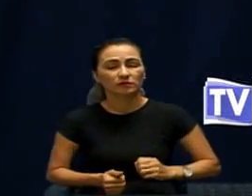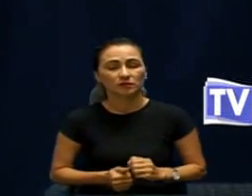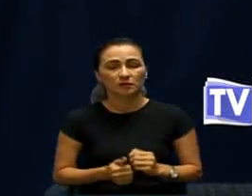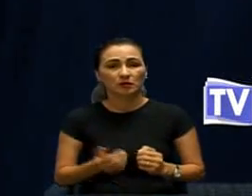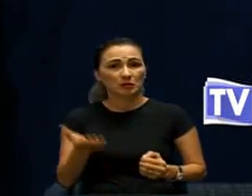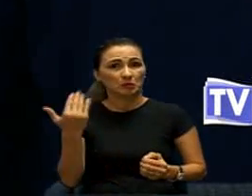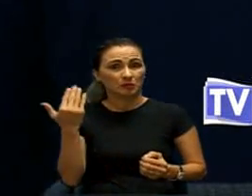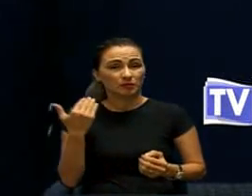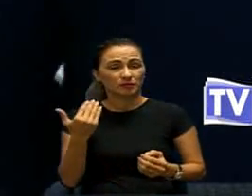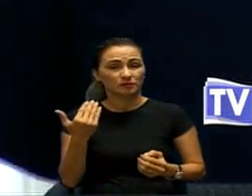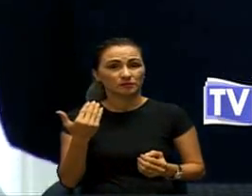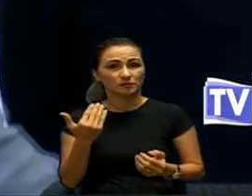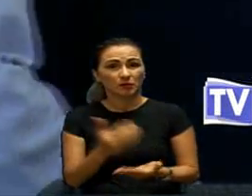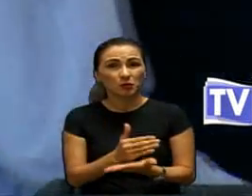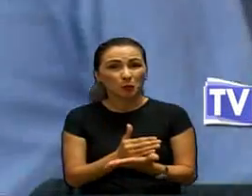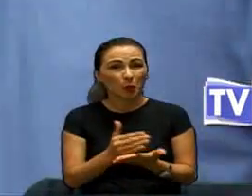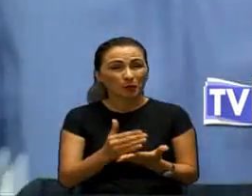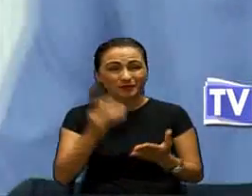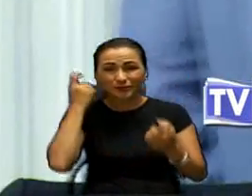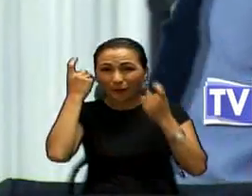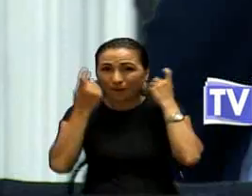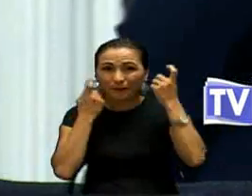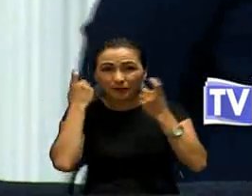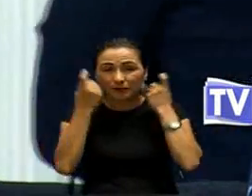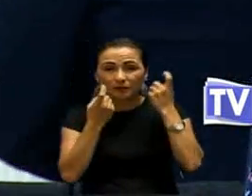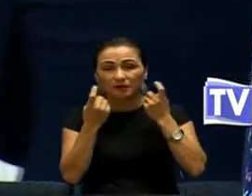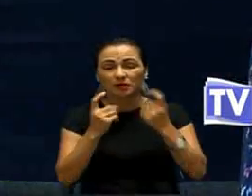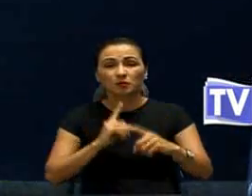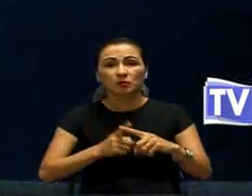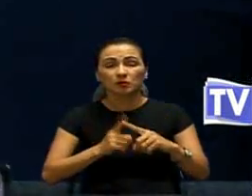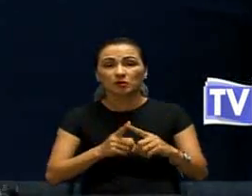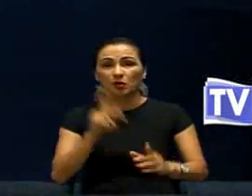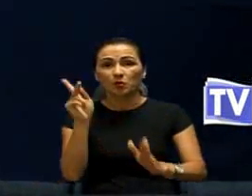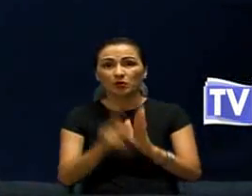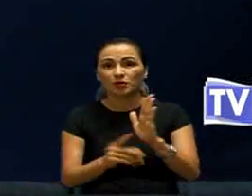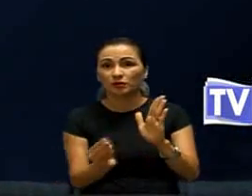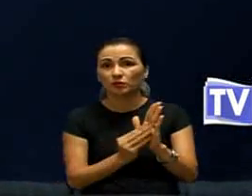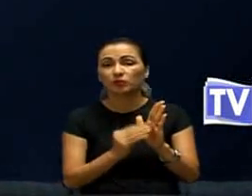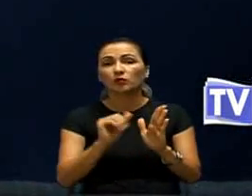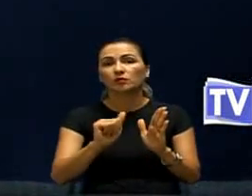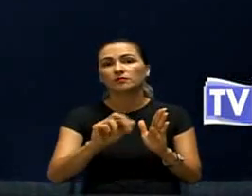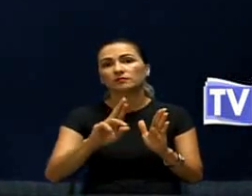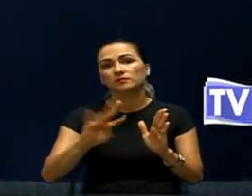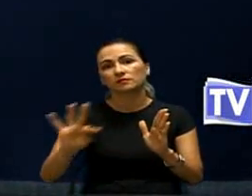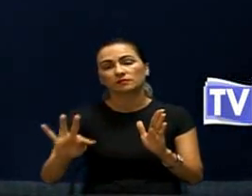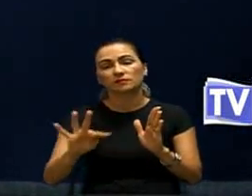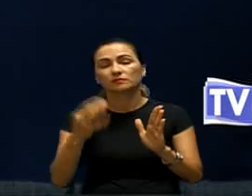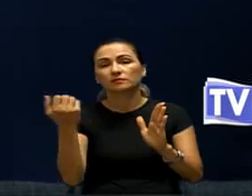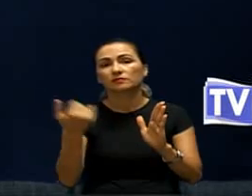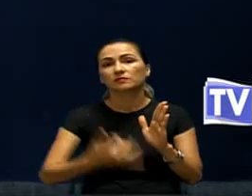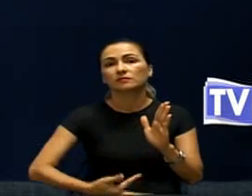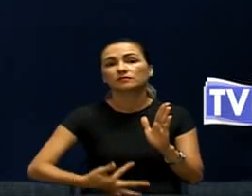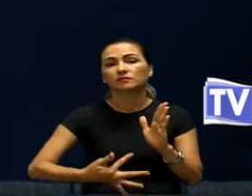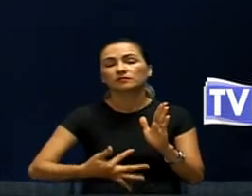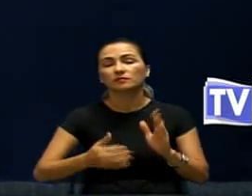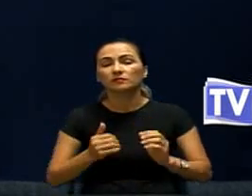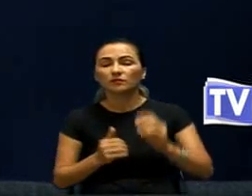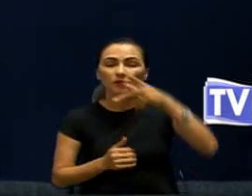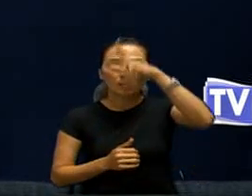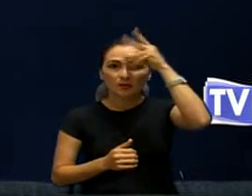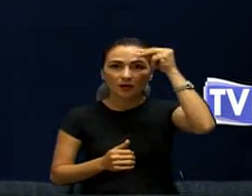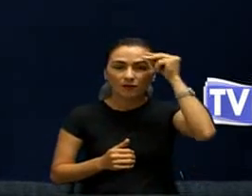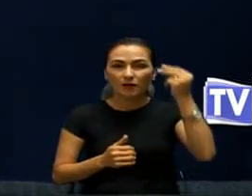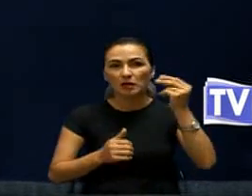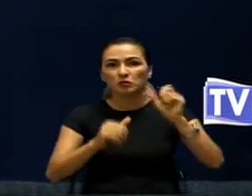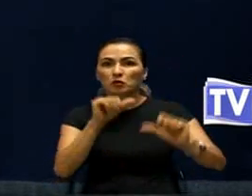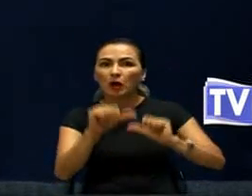início, inclusive em relação a um artigo que diz que o prefeito ele pode fazer mudança de acordo com o